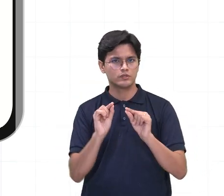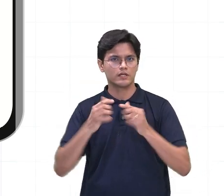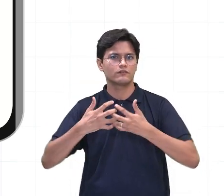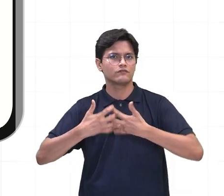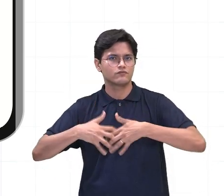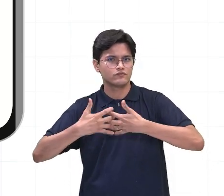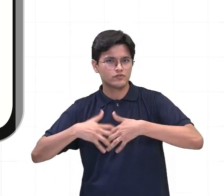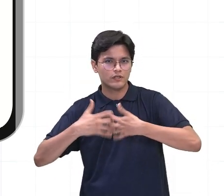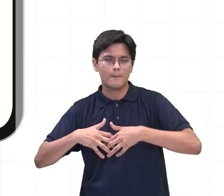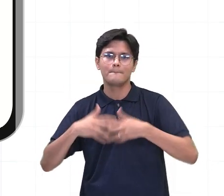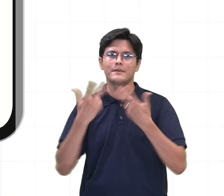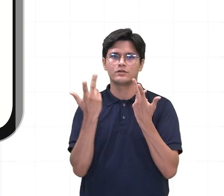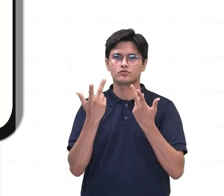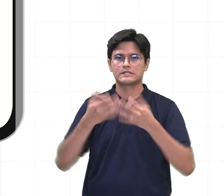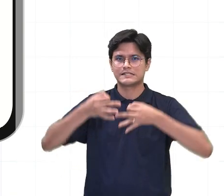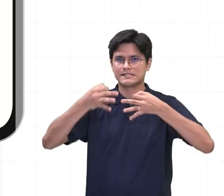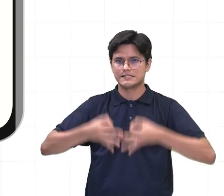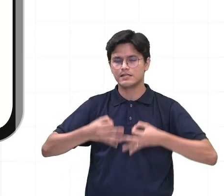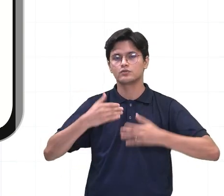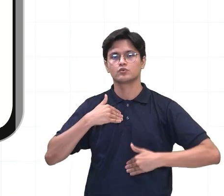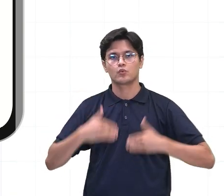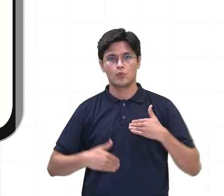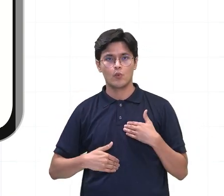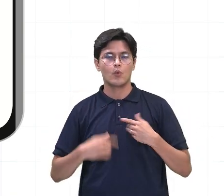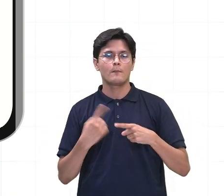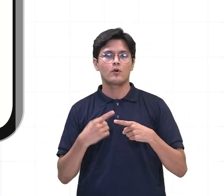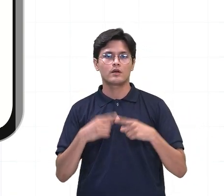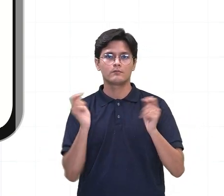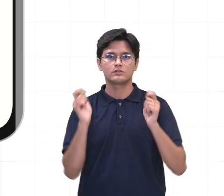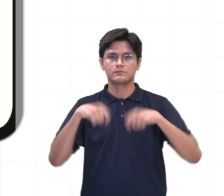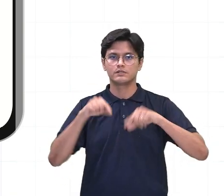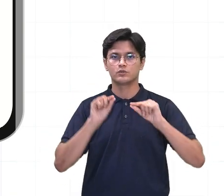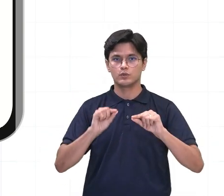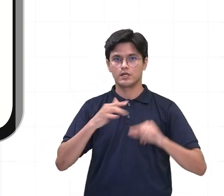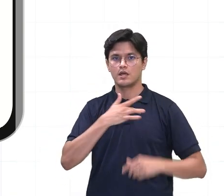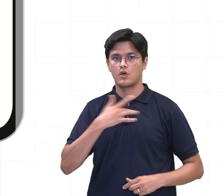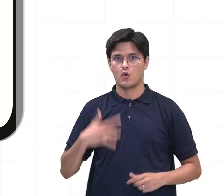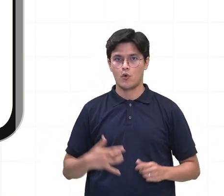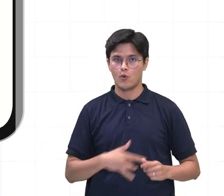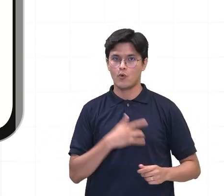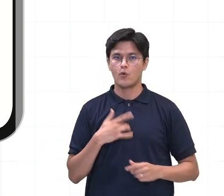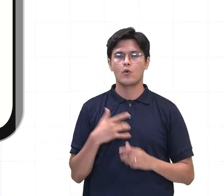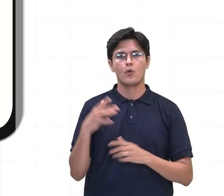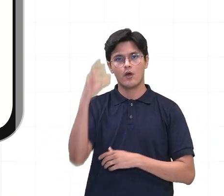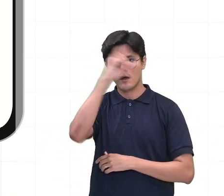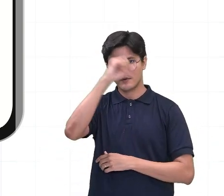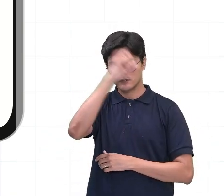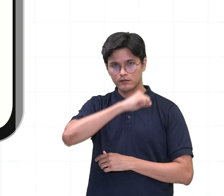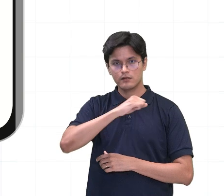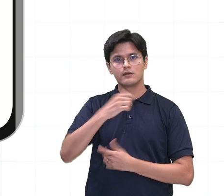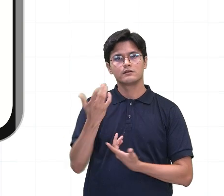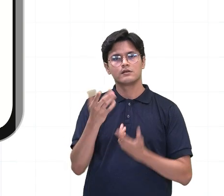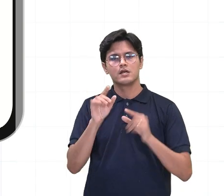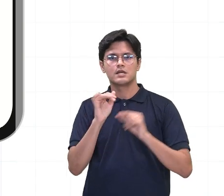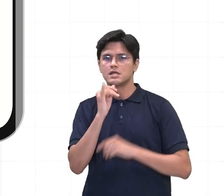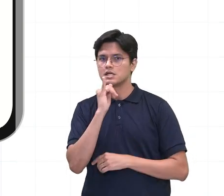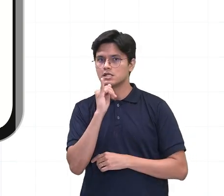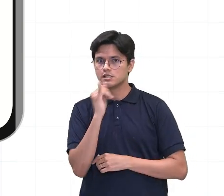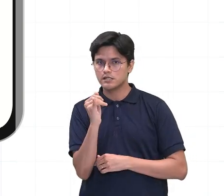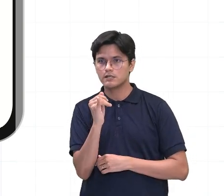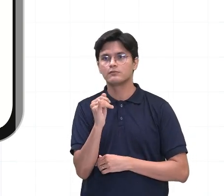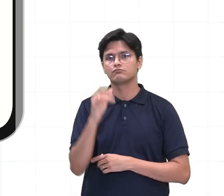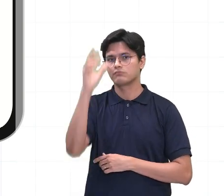adequado do corpo, pois permite que os órgãos do sentido, a aprendizagem, o pensamento, a memória e a produção